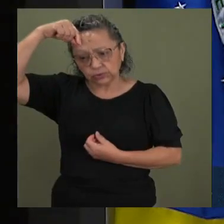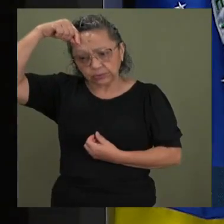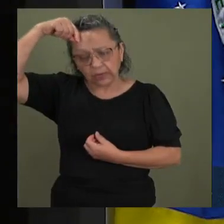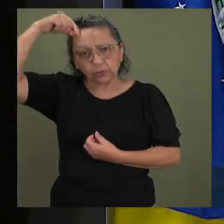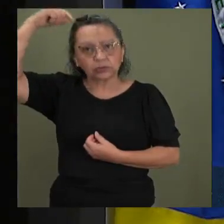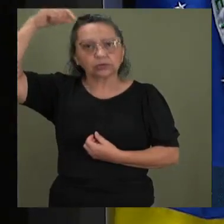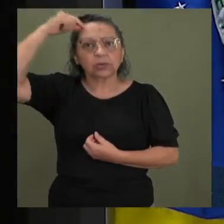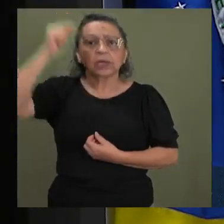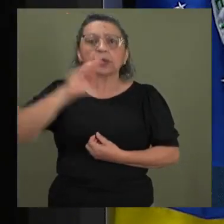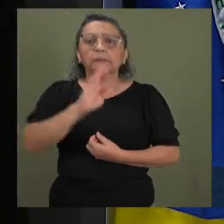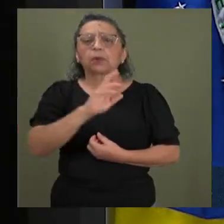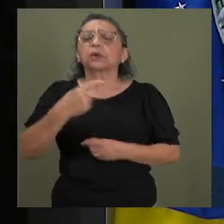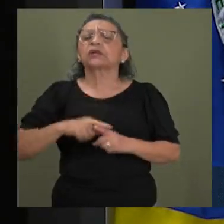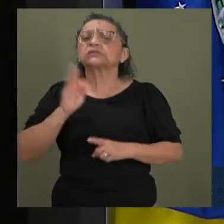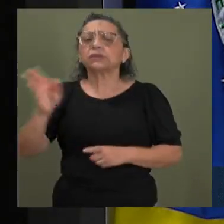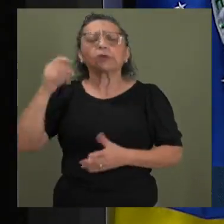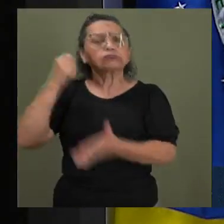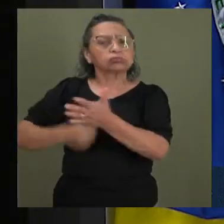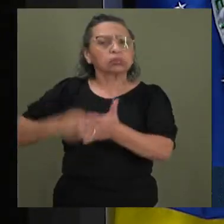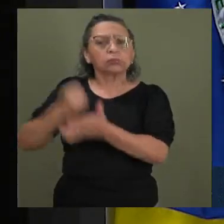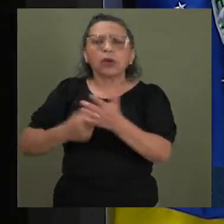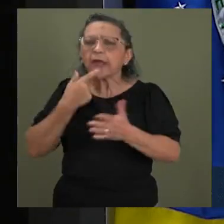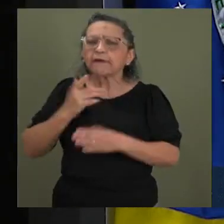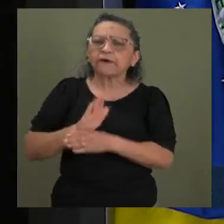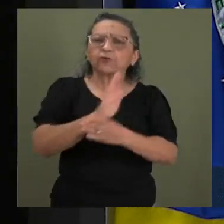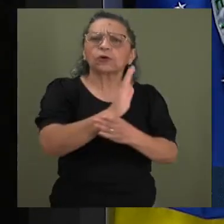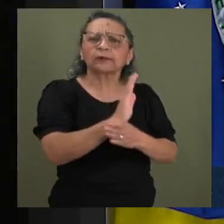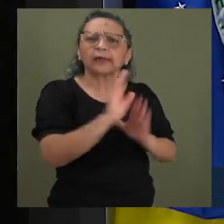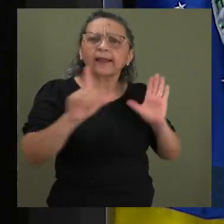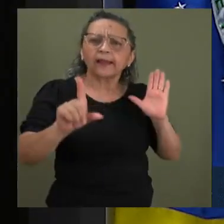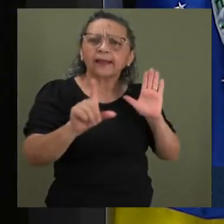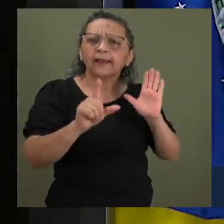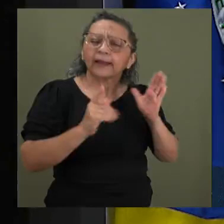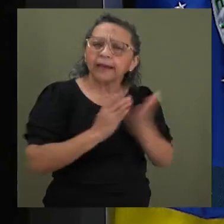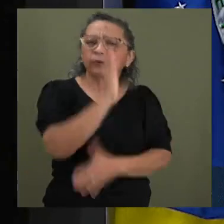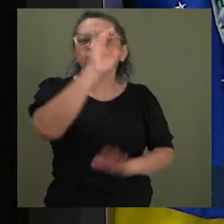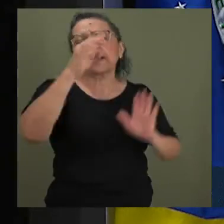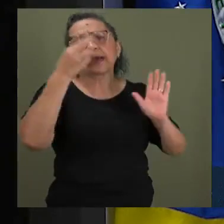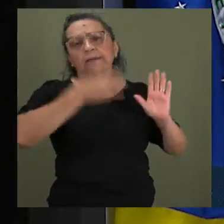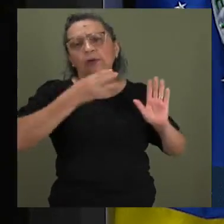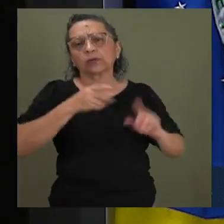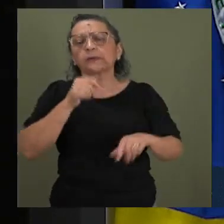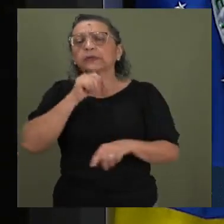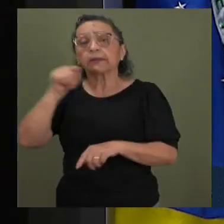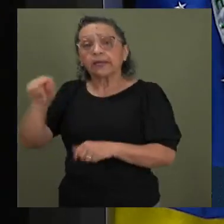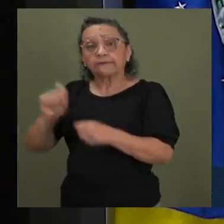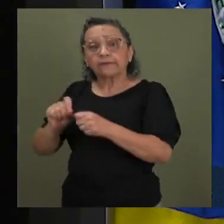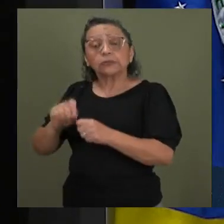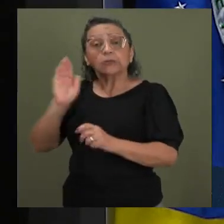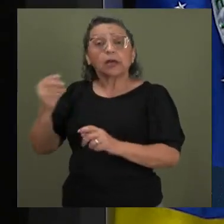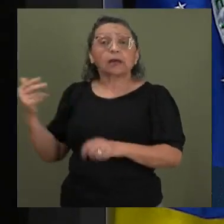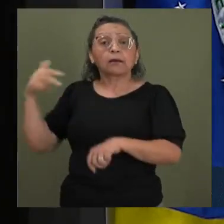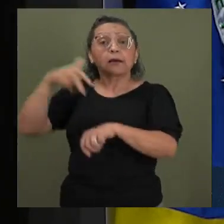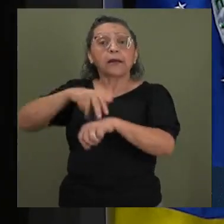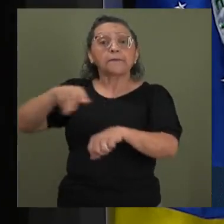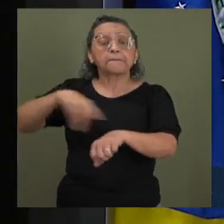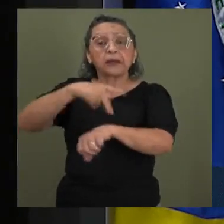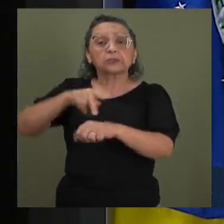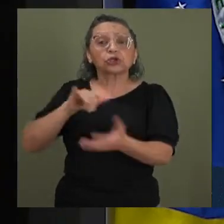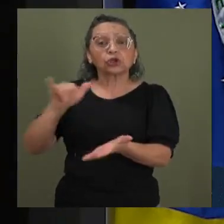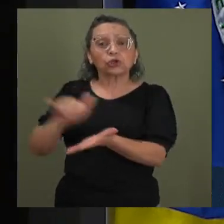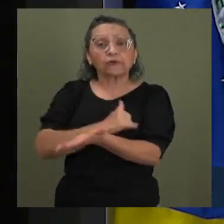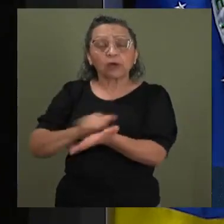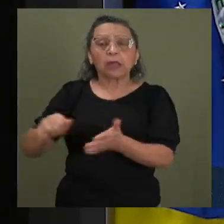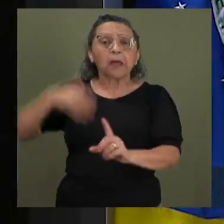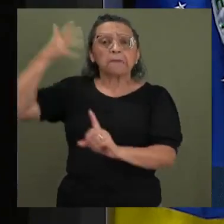foi ativista em prol da legalização da maconha. Ele fez, por exemplo, palestras em Nova York a